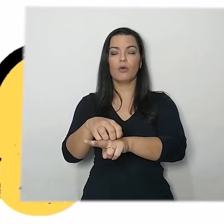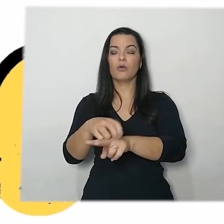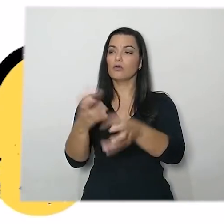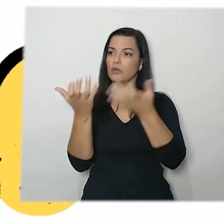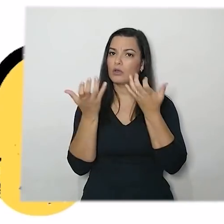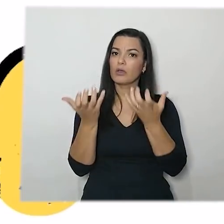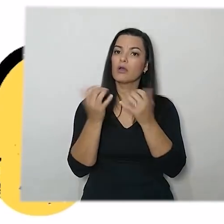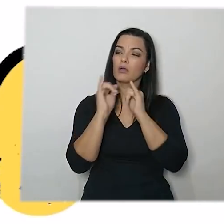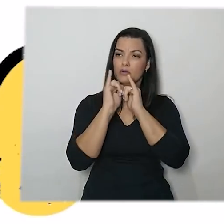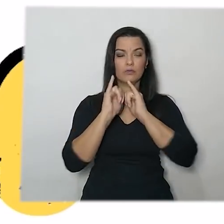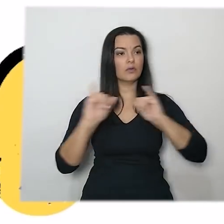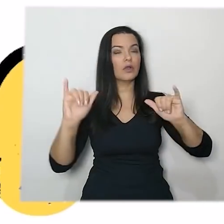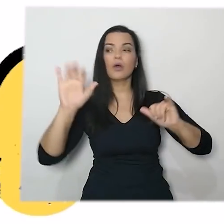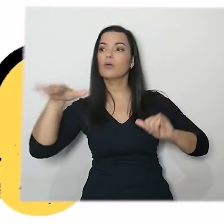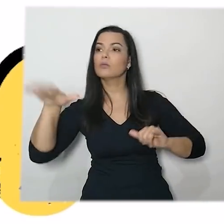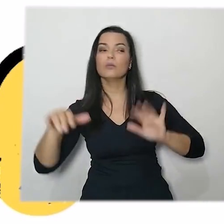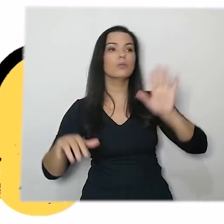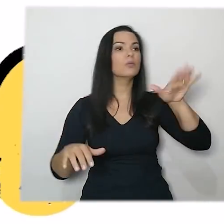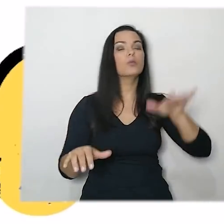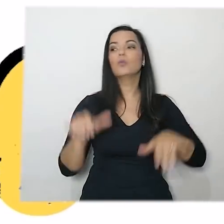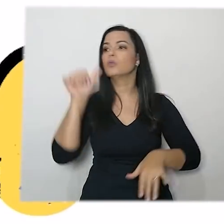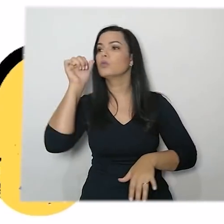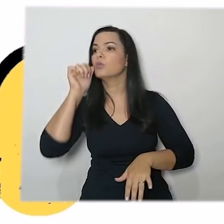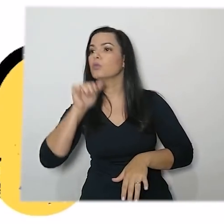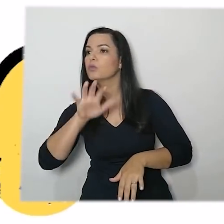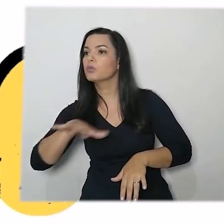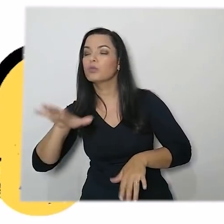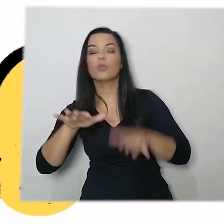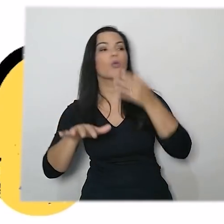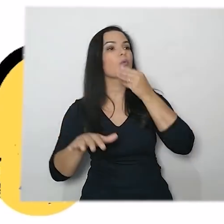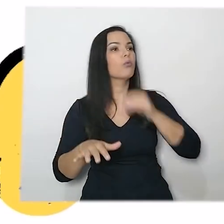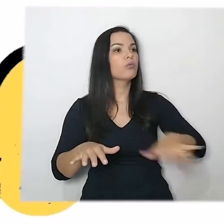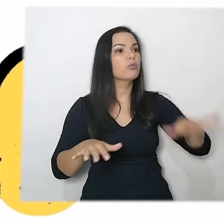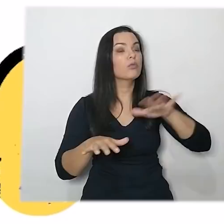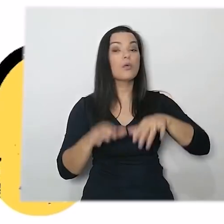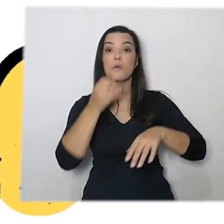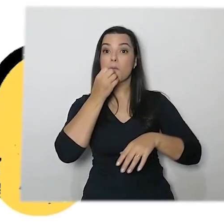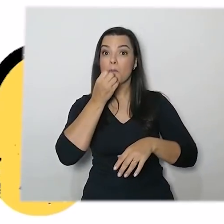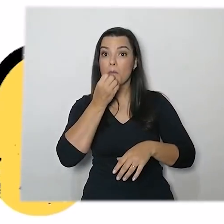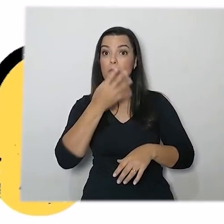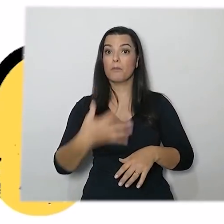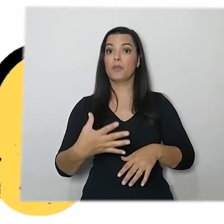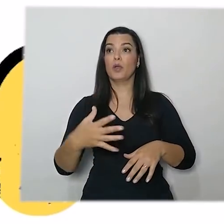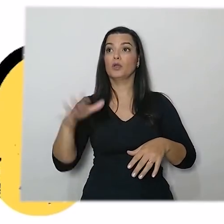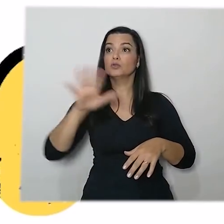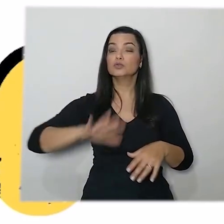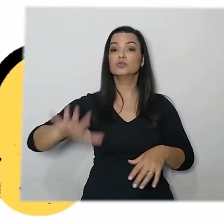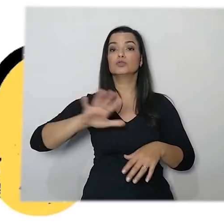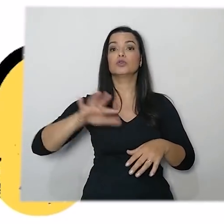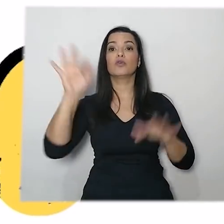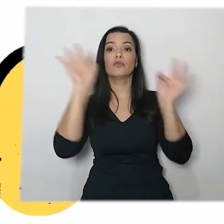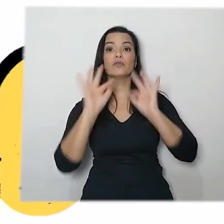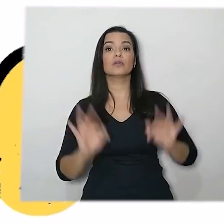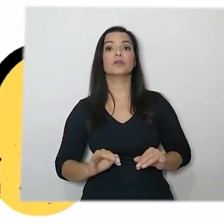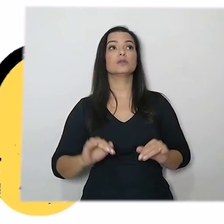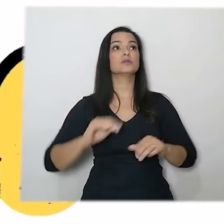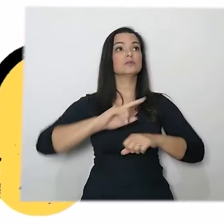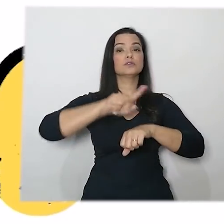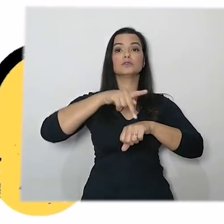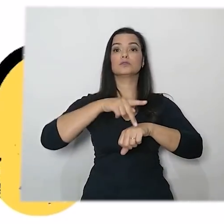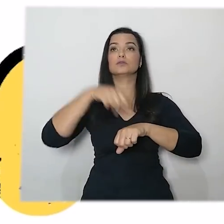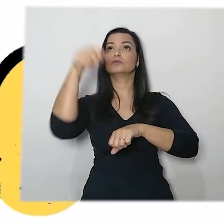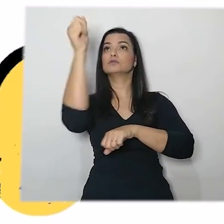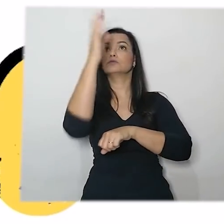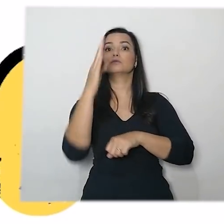Minhas senhoras e meus senhores, como é para o bem geral e para a felicidade nacional, em meu nome e em nome